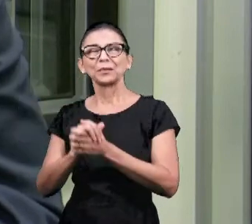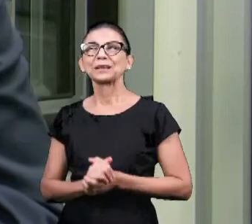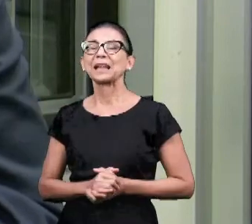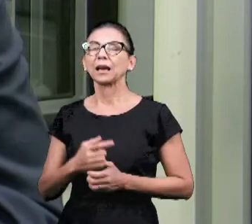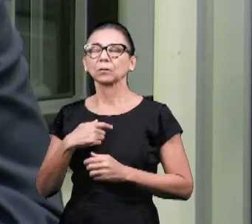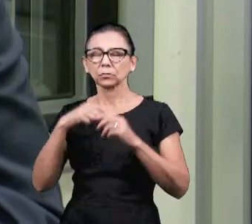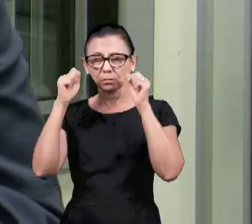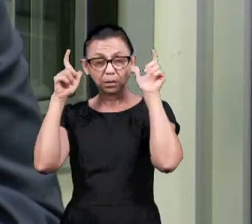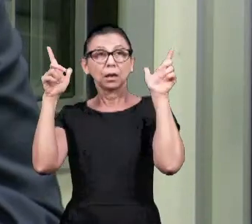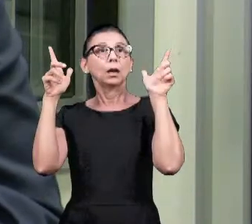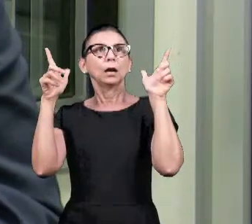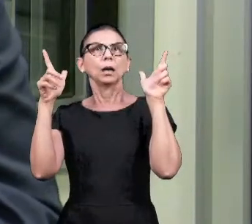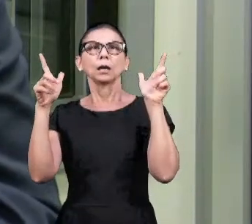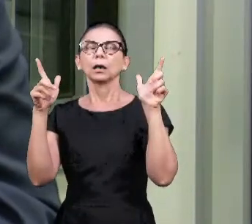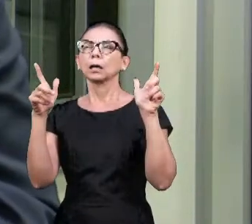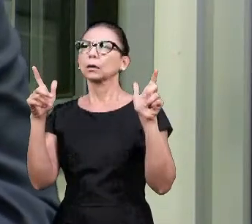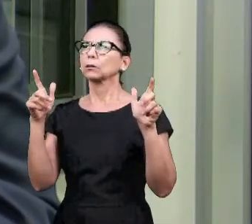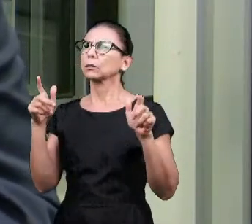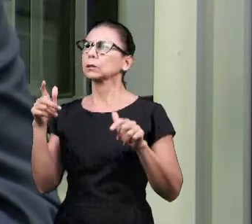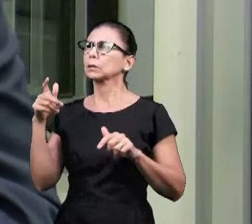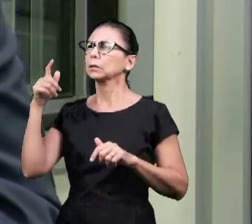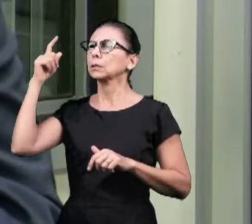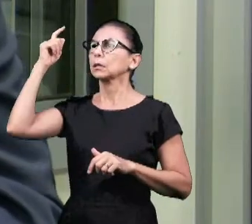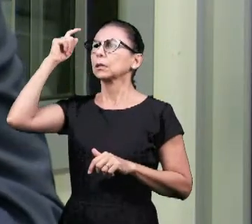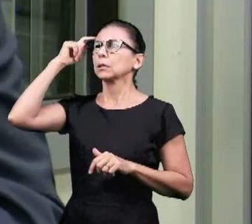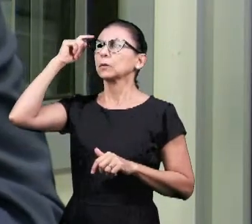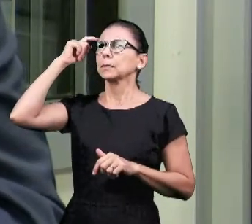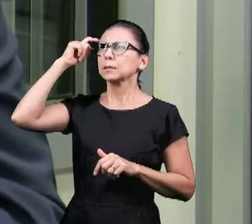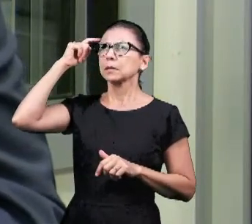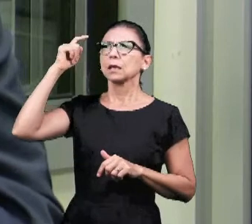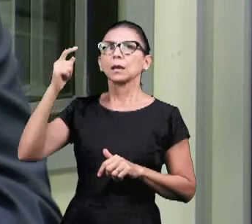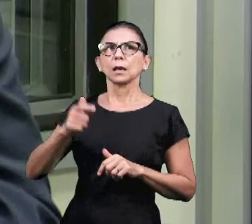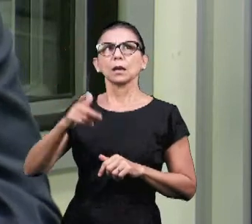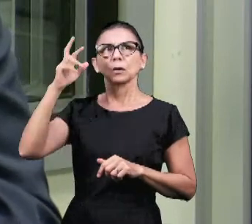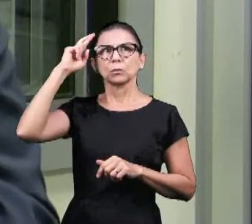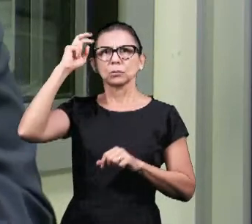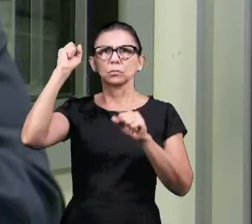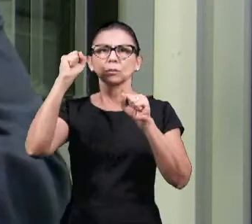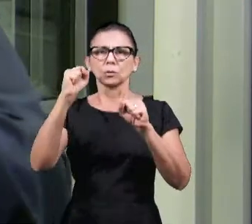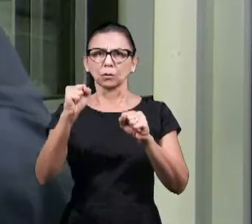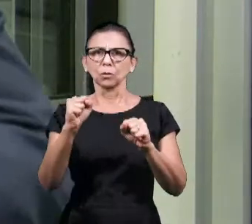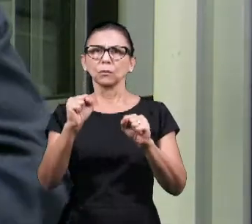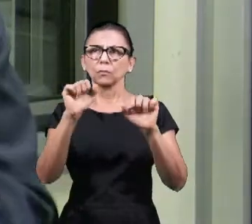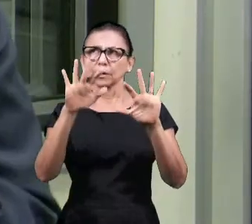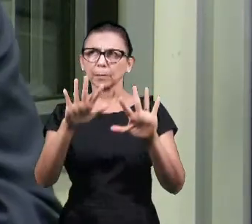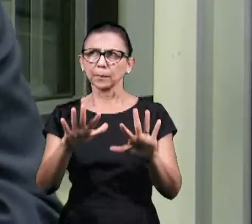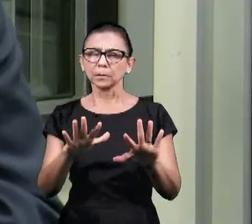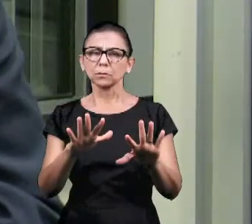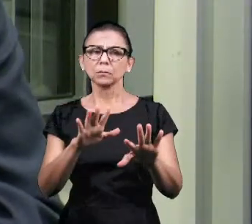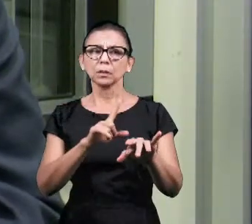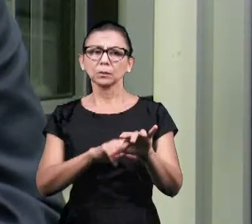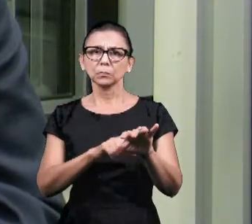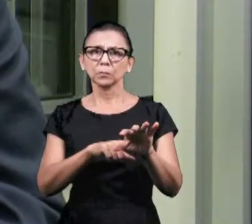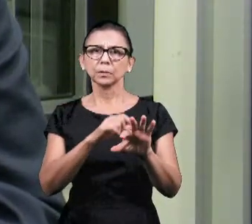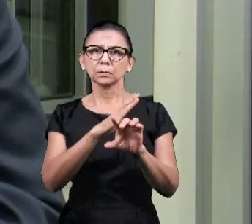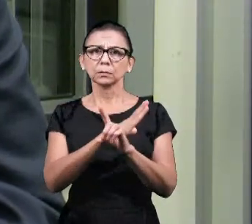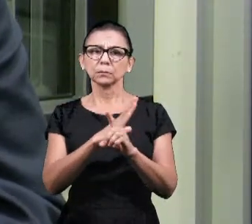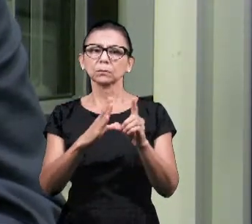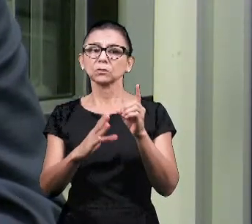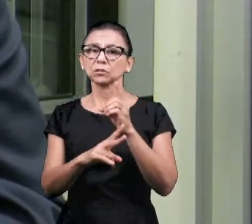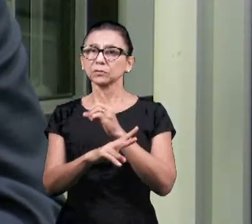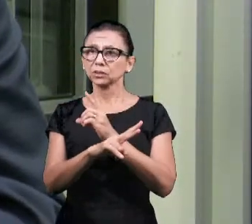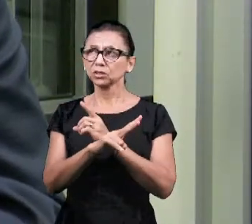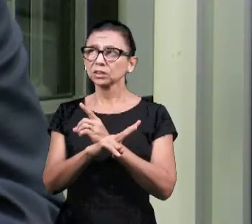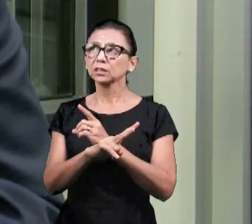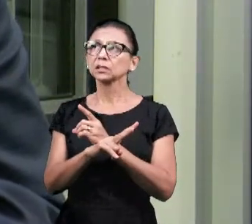lá nessa vigília, que nós tínhamos uma vigília com a igreja de Vila Velha, que era a igreja que tomava conta do sul do estado naquela época, com o